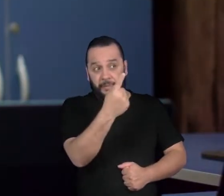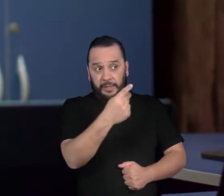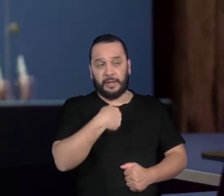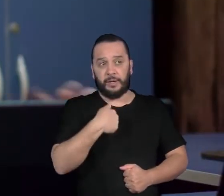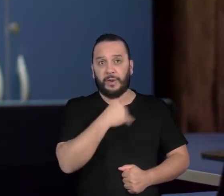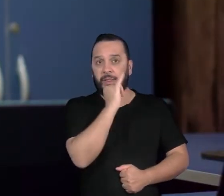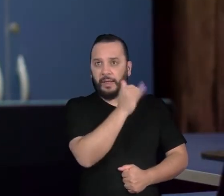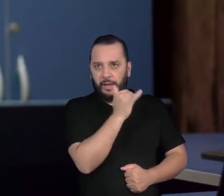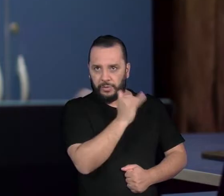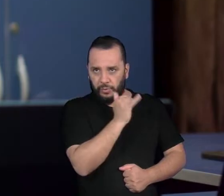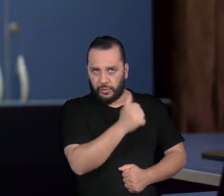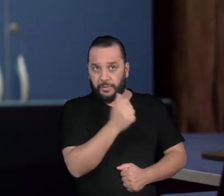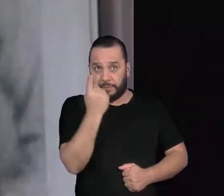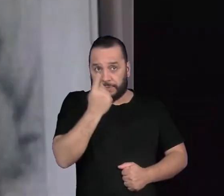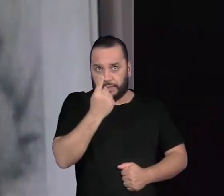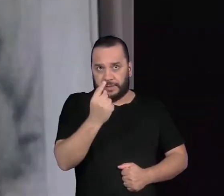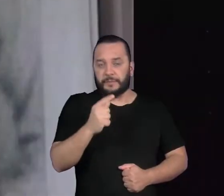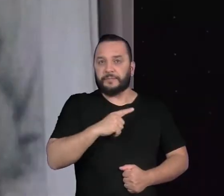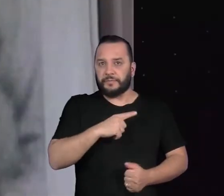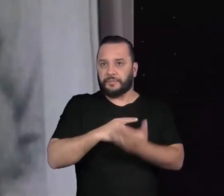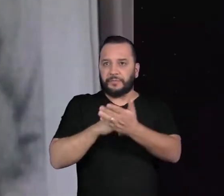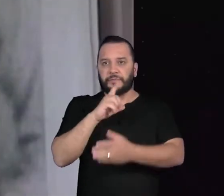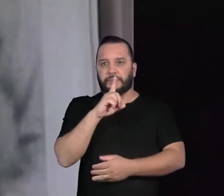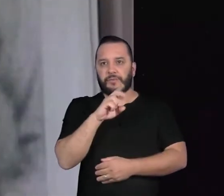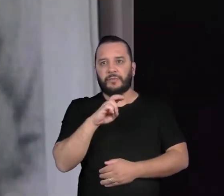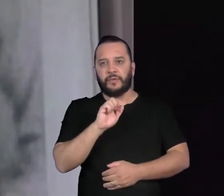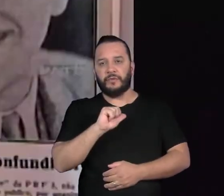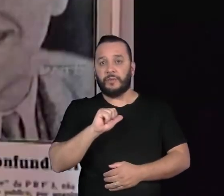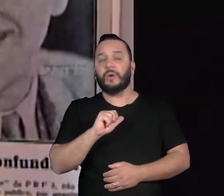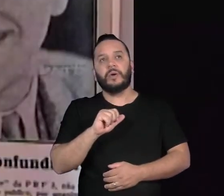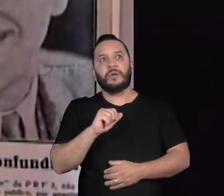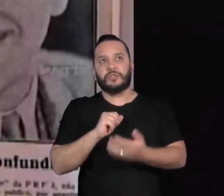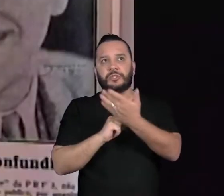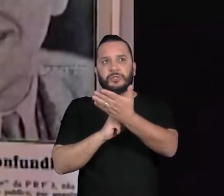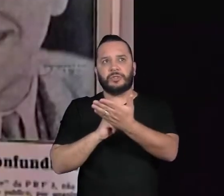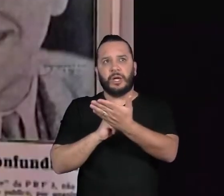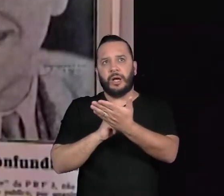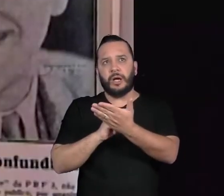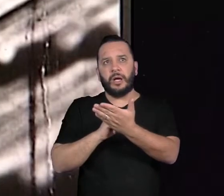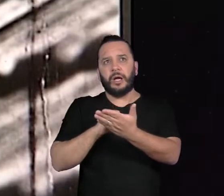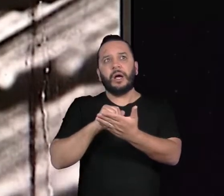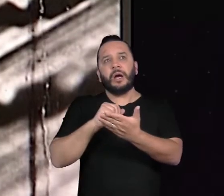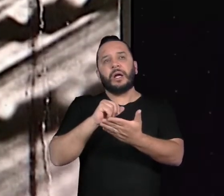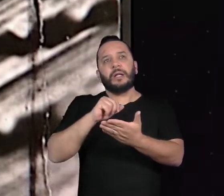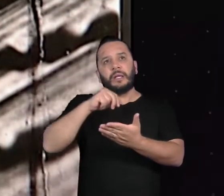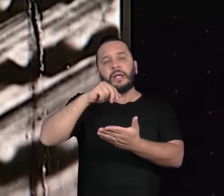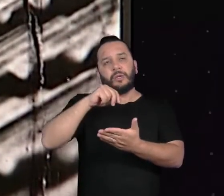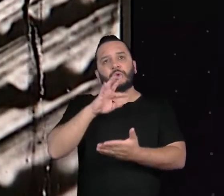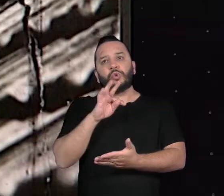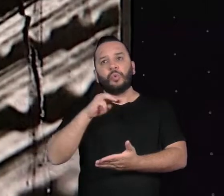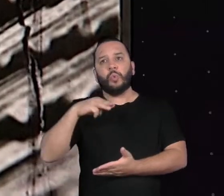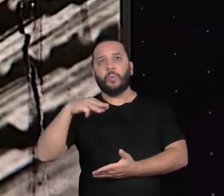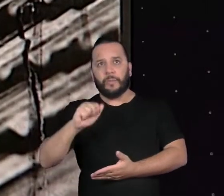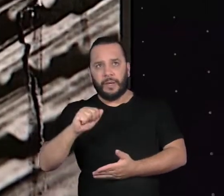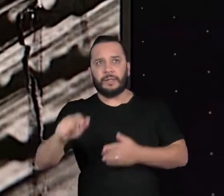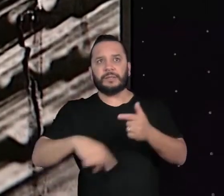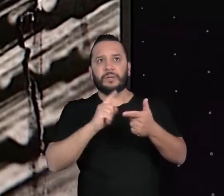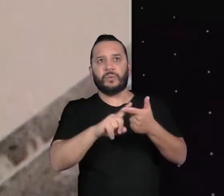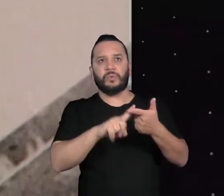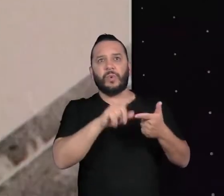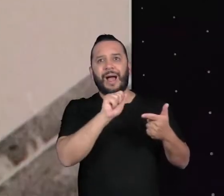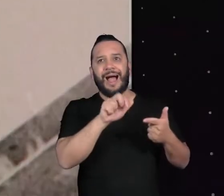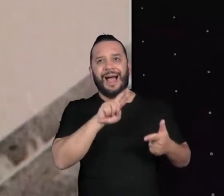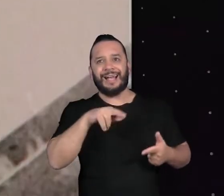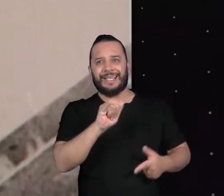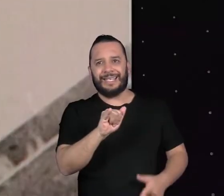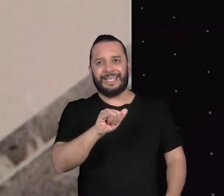narrador, depois do Nicolau Tullman, aliás, foi ninguém mais, ninguém menos do que Ari Barroso.